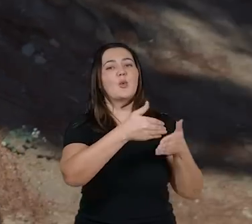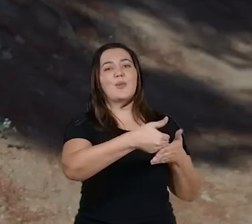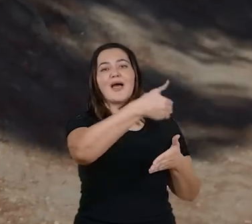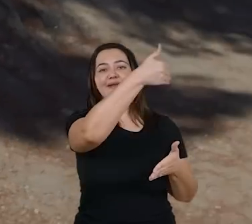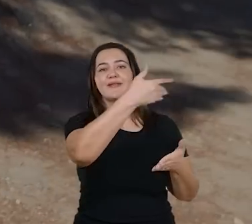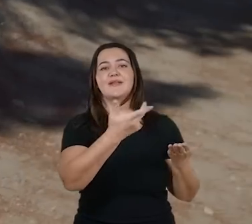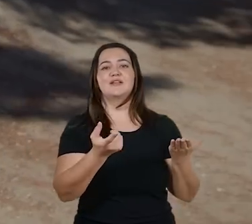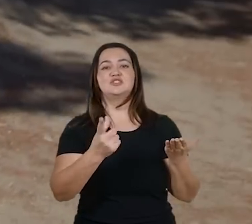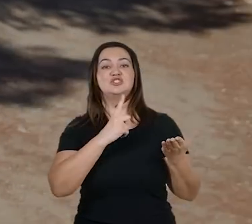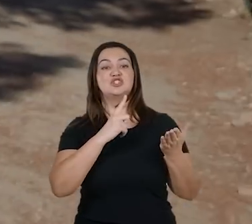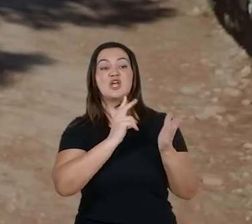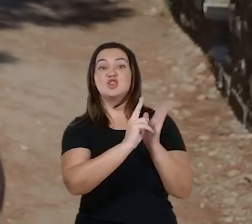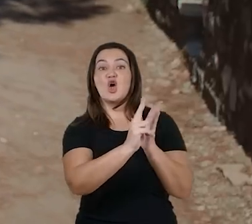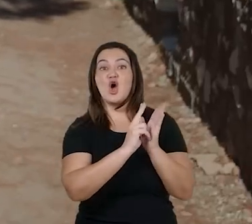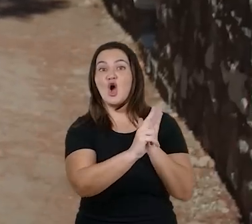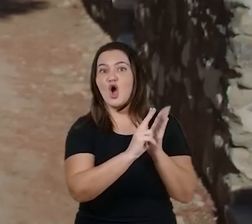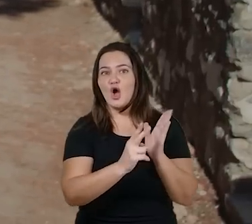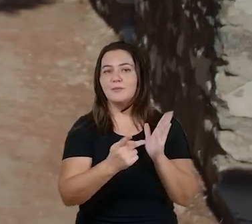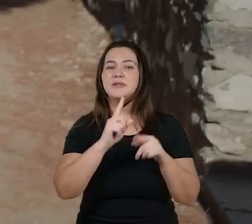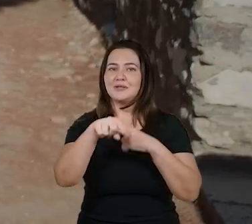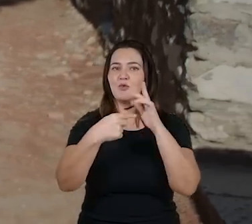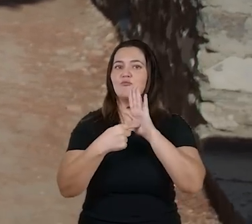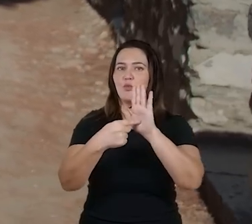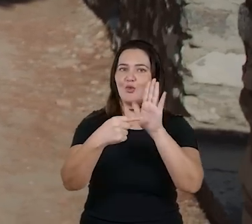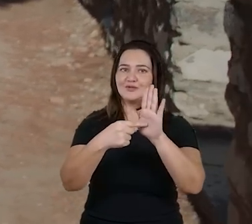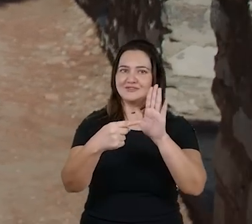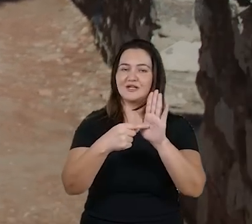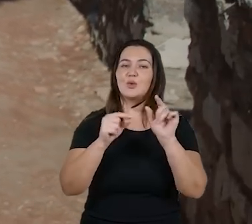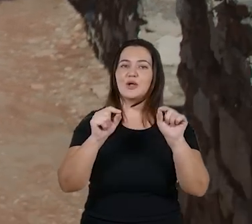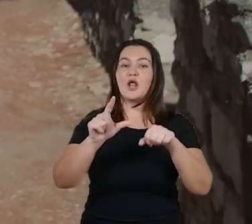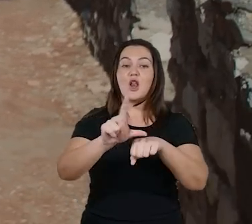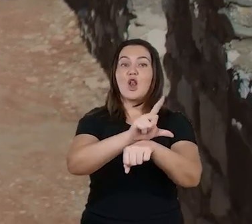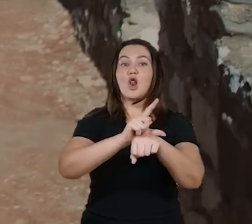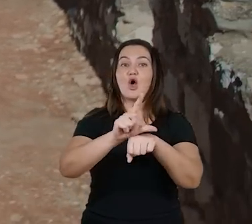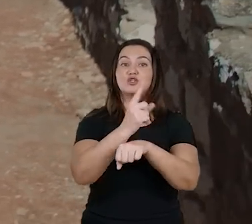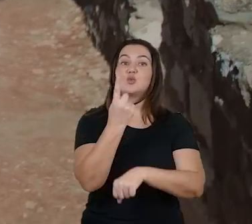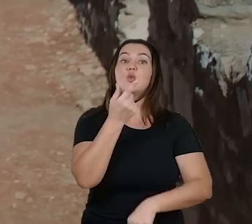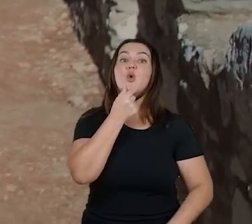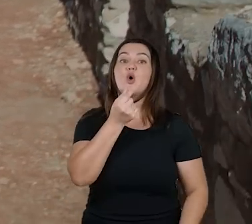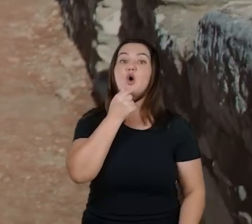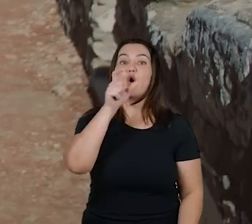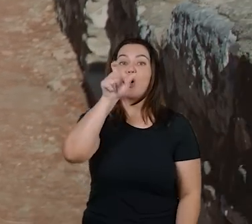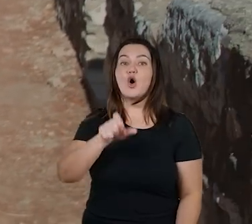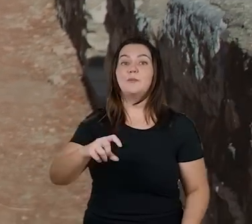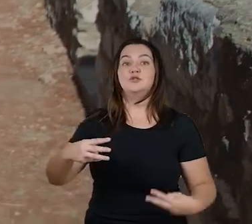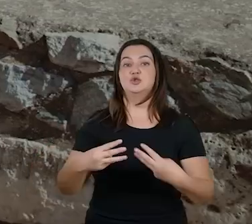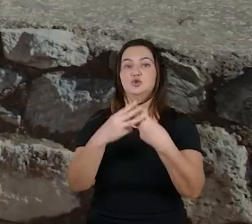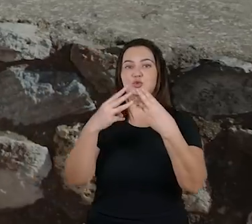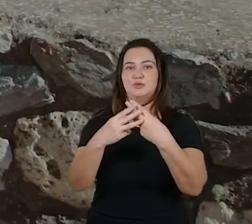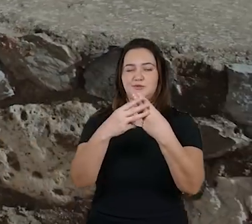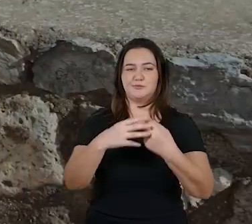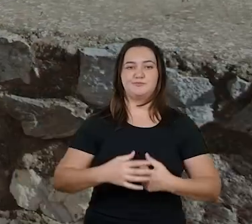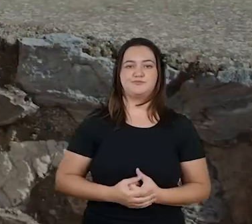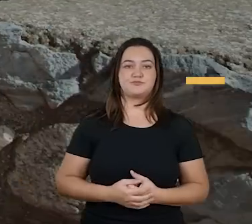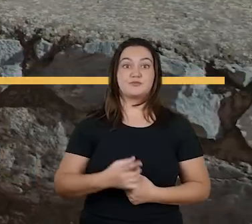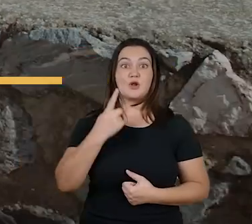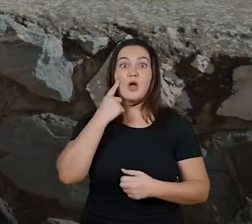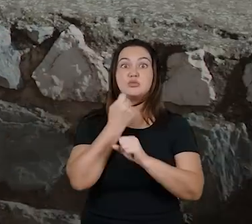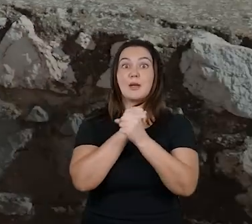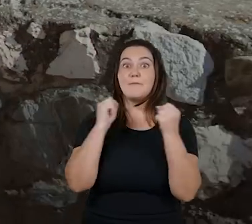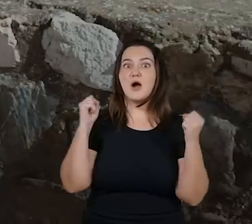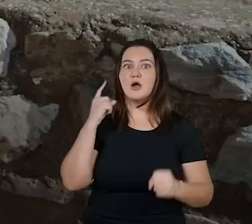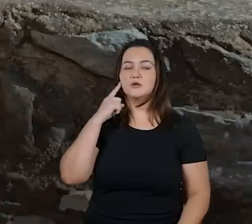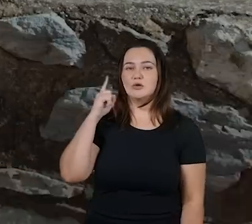parede, até pelo nome de alguns proprietários. Daqui a pouquinho eu vou mostrar para vocês a loja de um judeu. Olha o tamanho